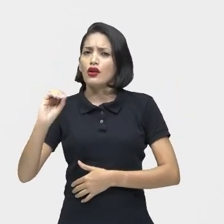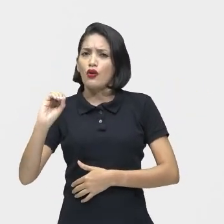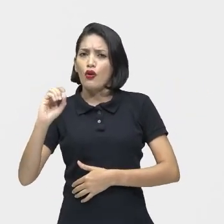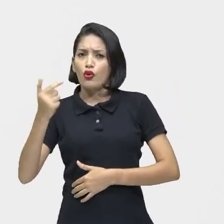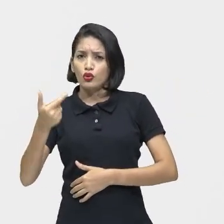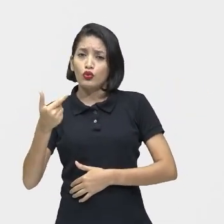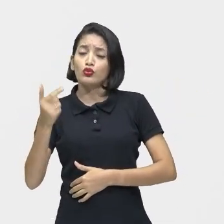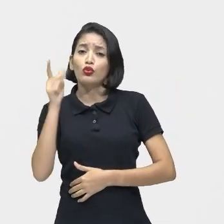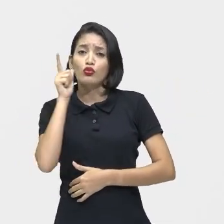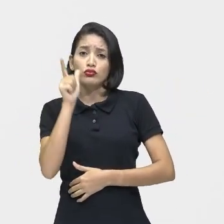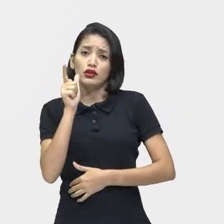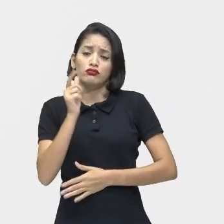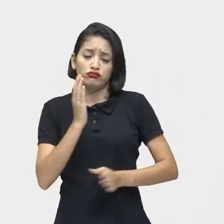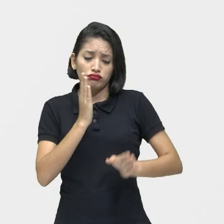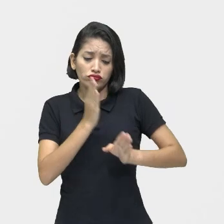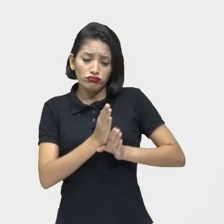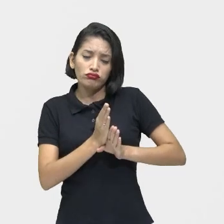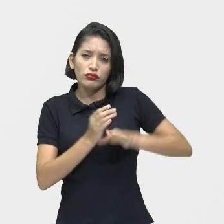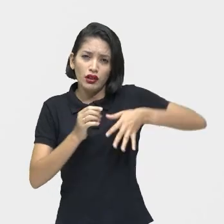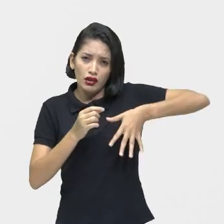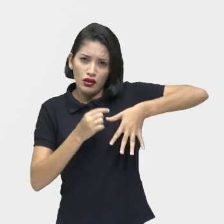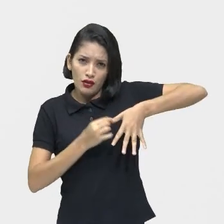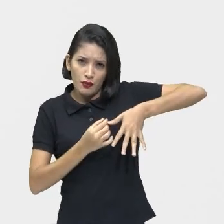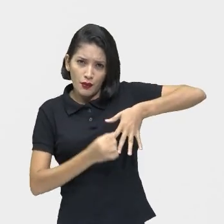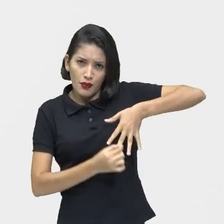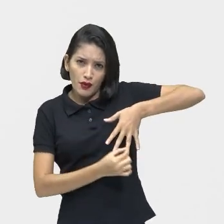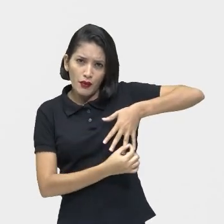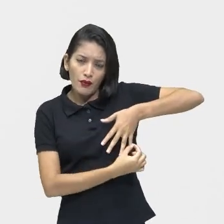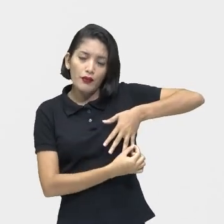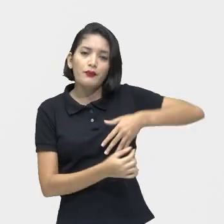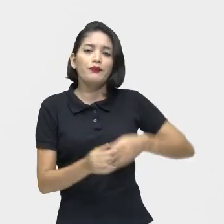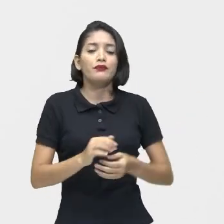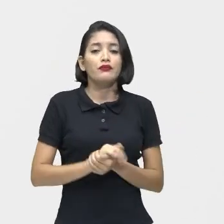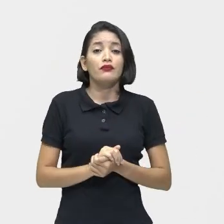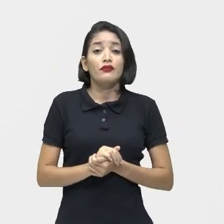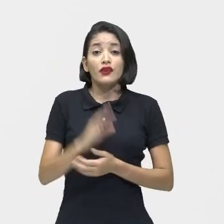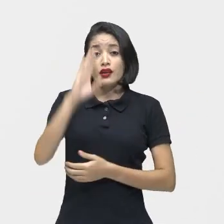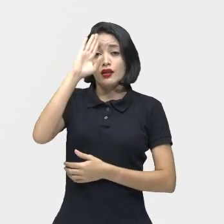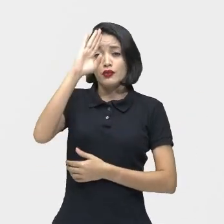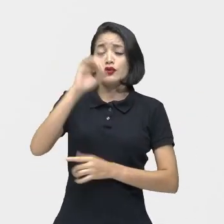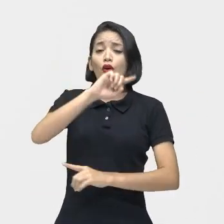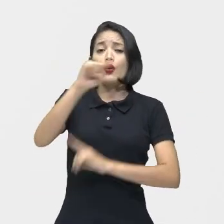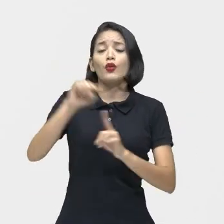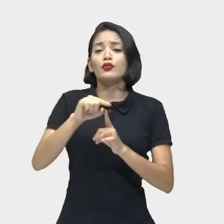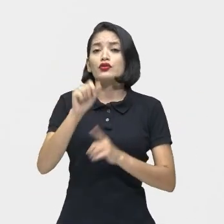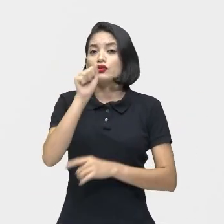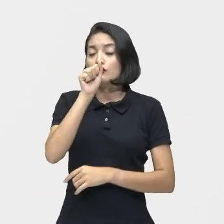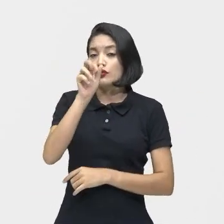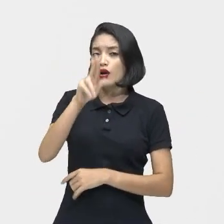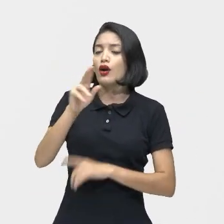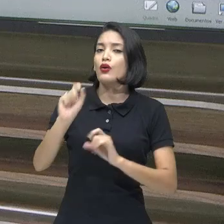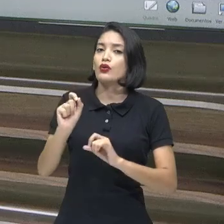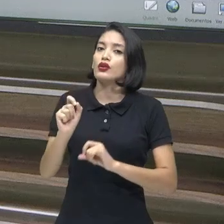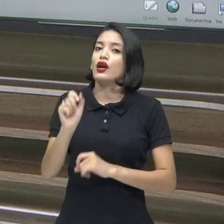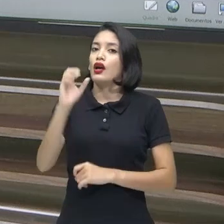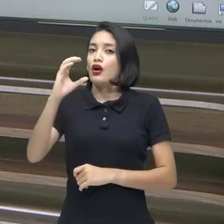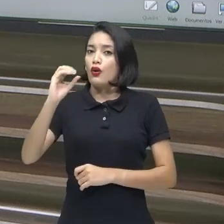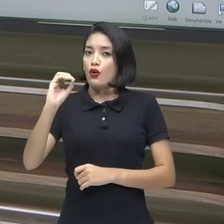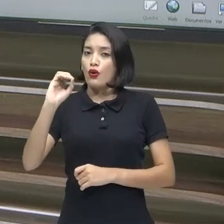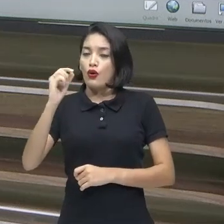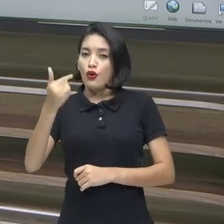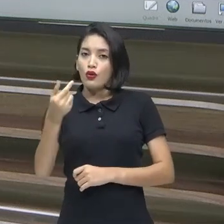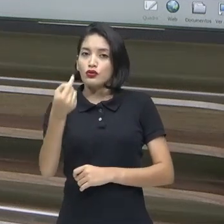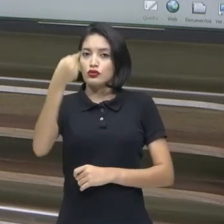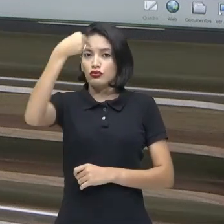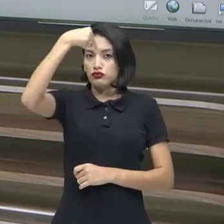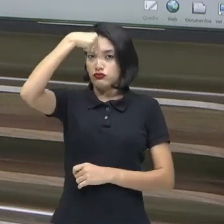chega aos alvéolos? Né? Então, a gente observou que o principal objetivo do sistema respiratório é levar o gás oxigênio para o